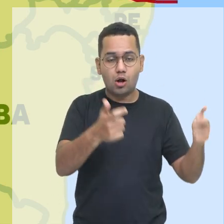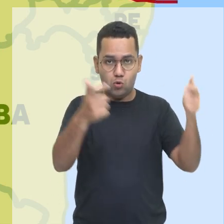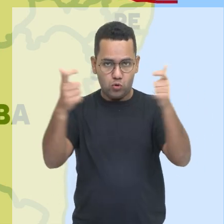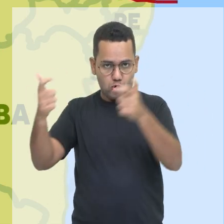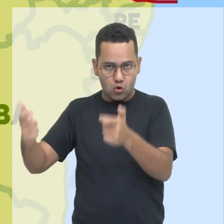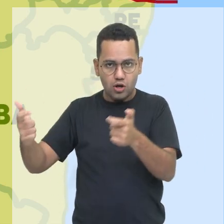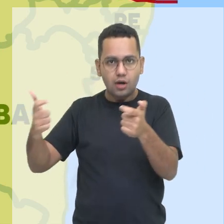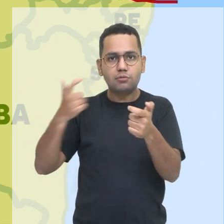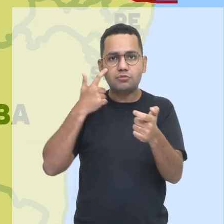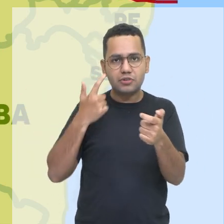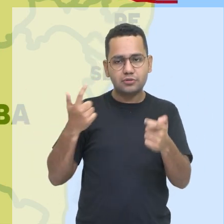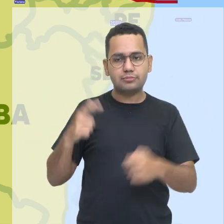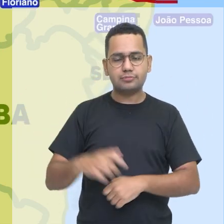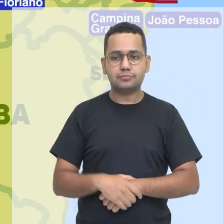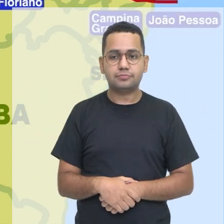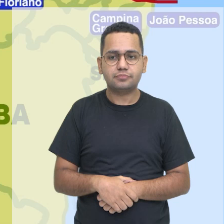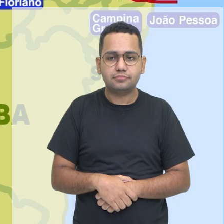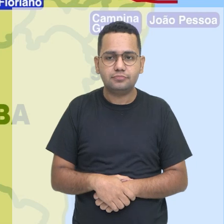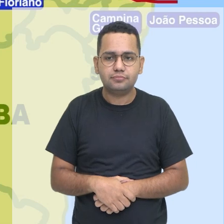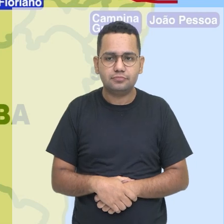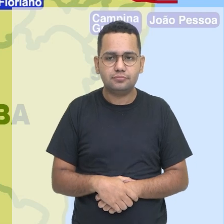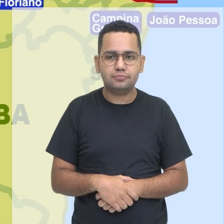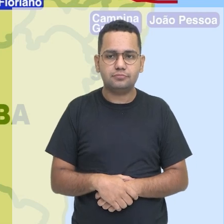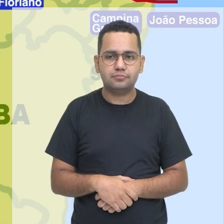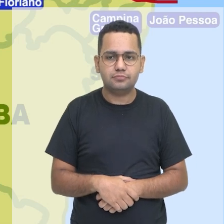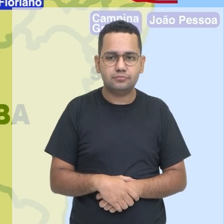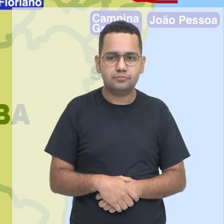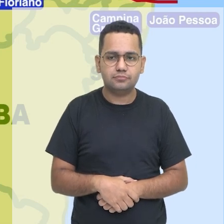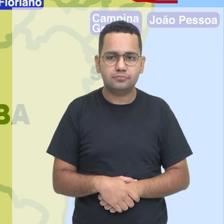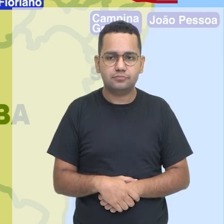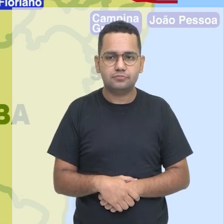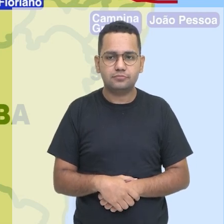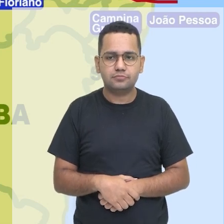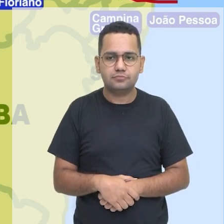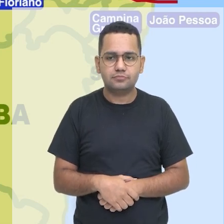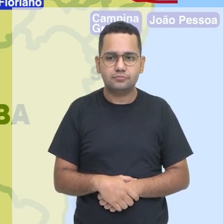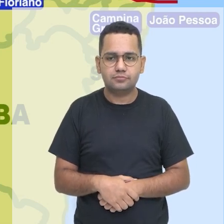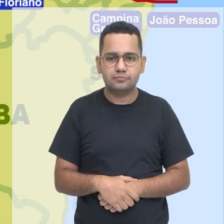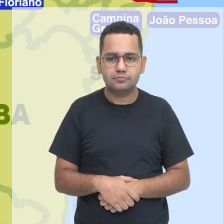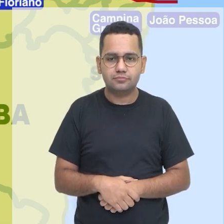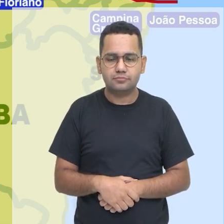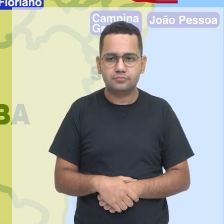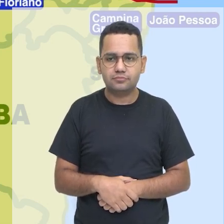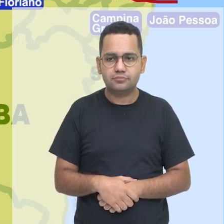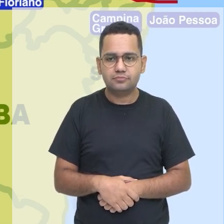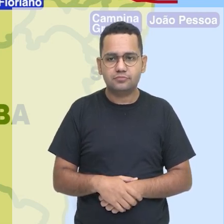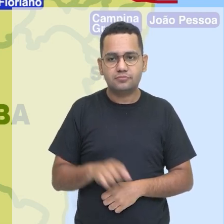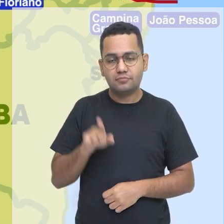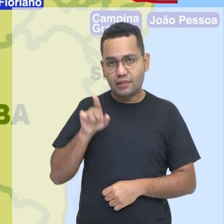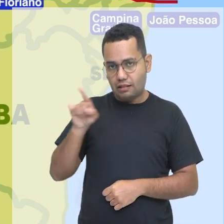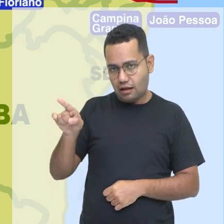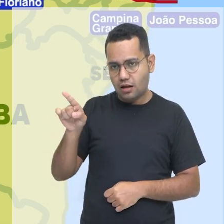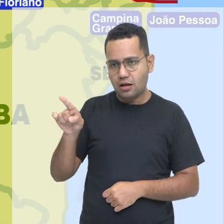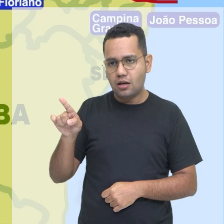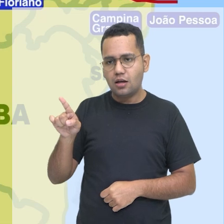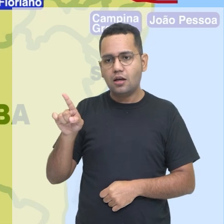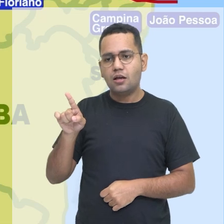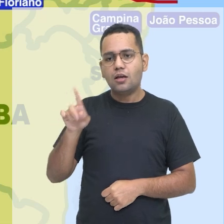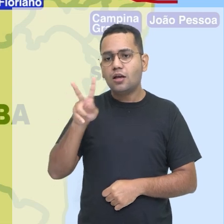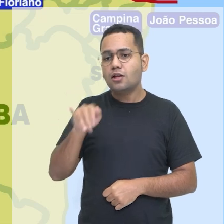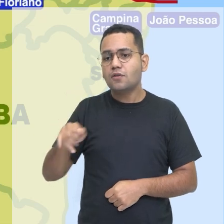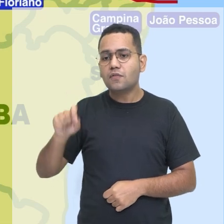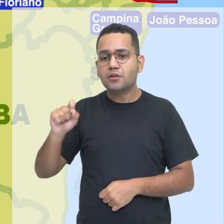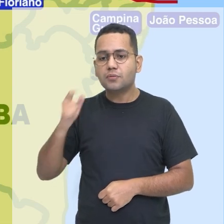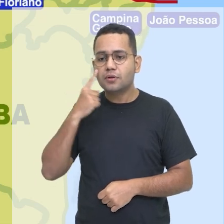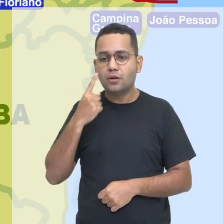a Transamazônica. Vocês estão vendo aí a Transamazônica, o bonequinho que vai percorrer desde ali do nordeste